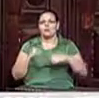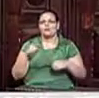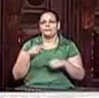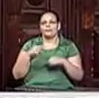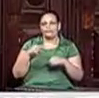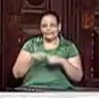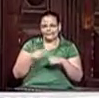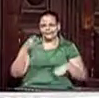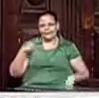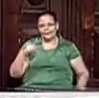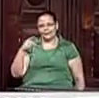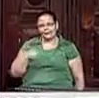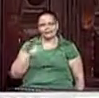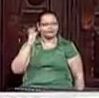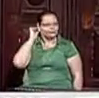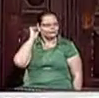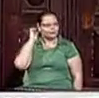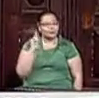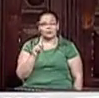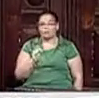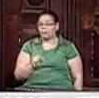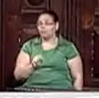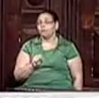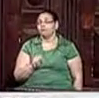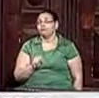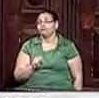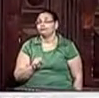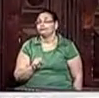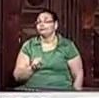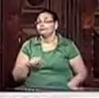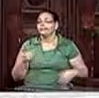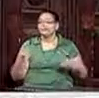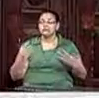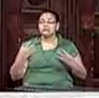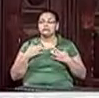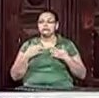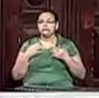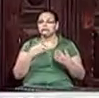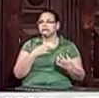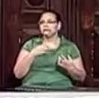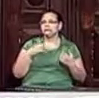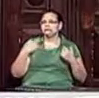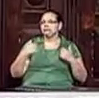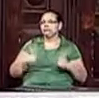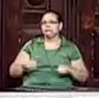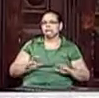petróleo e gás, aí se quedam rendidos.